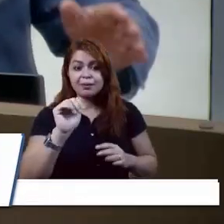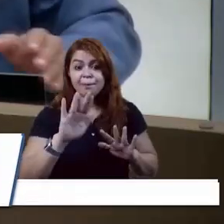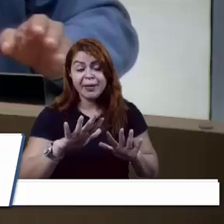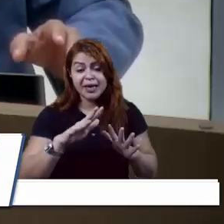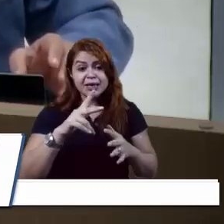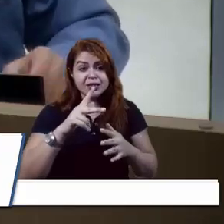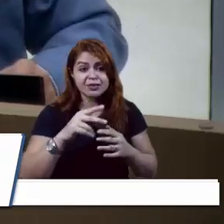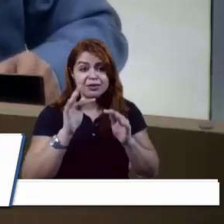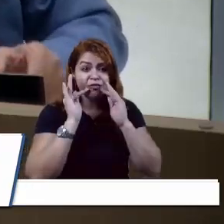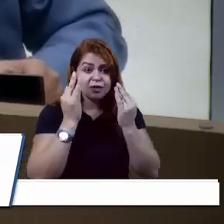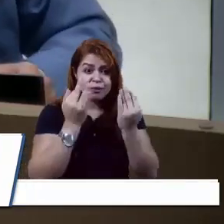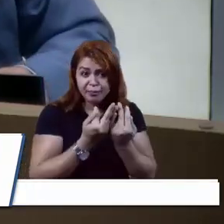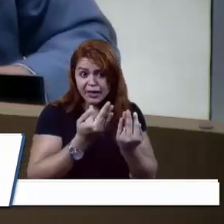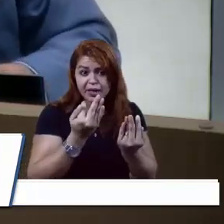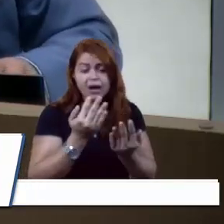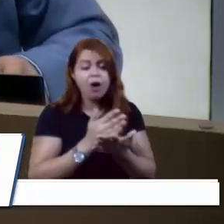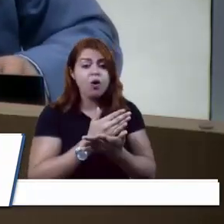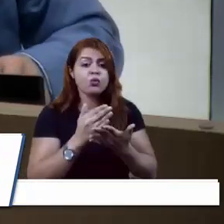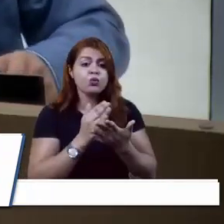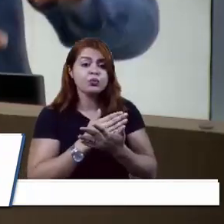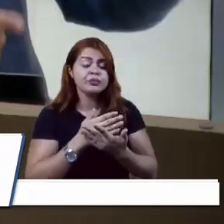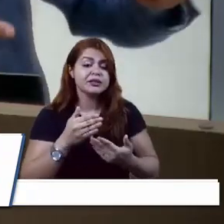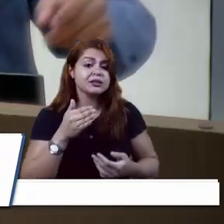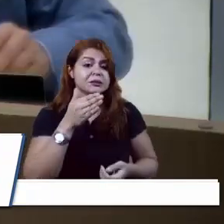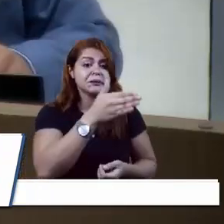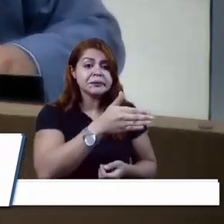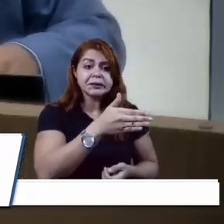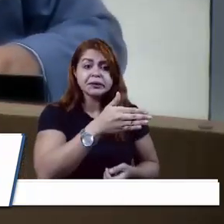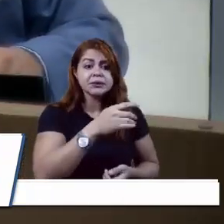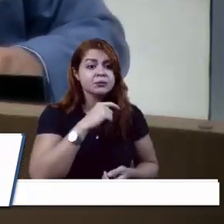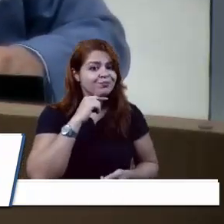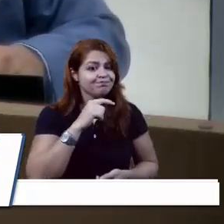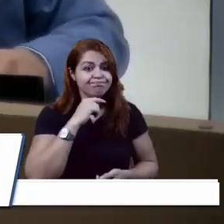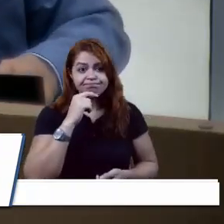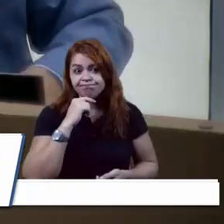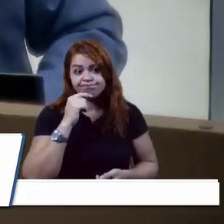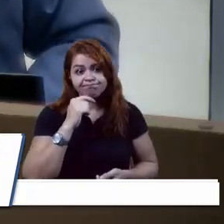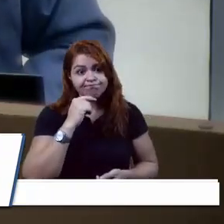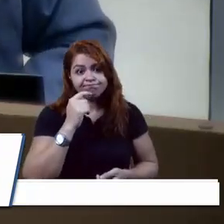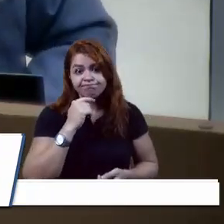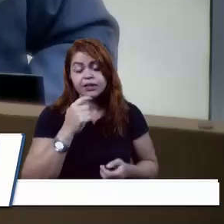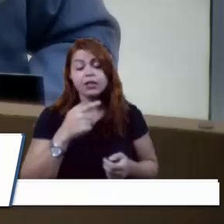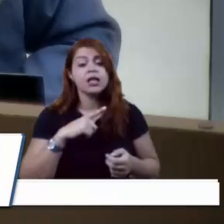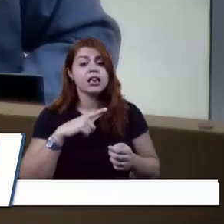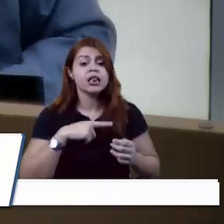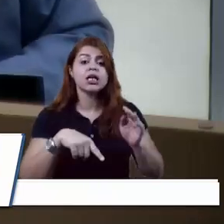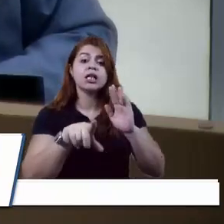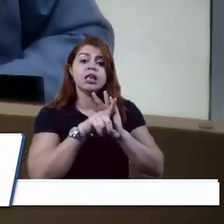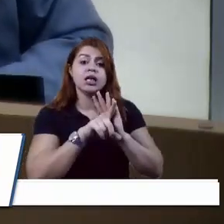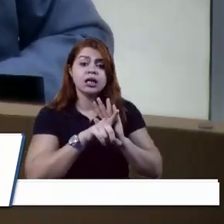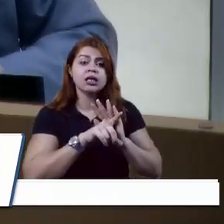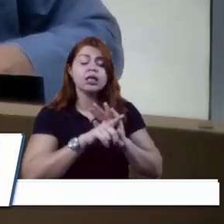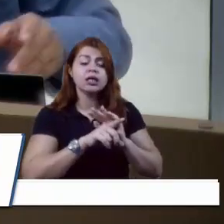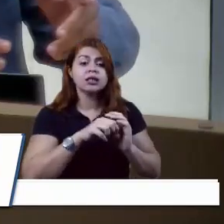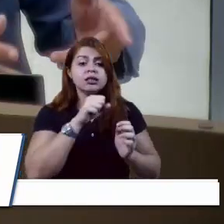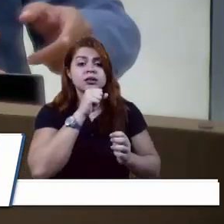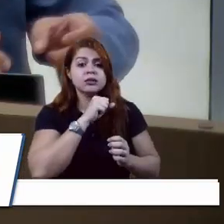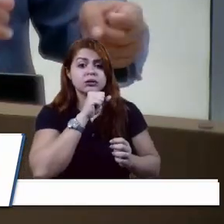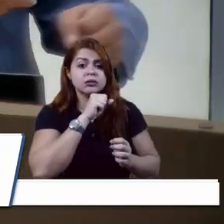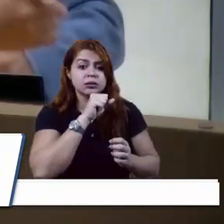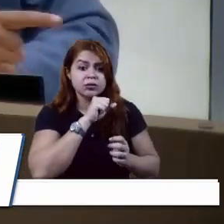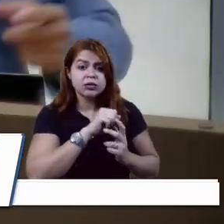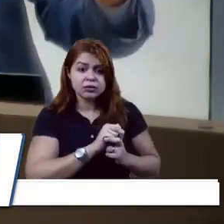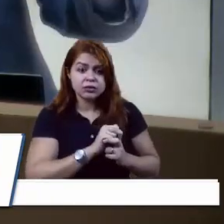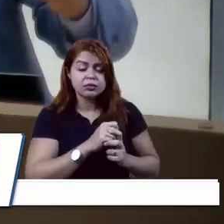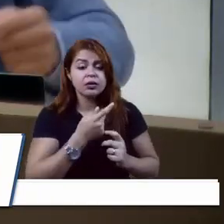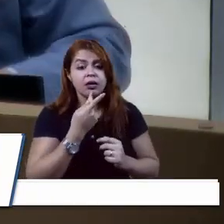Porque tem uma lei do idoso que não pode deixar ele sozinho. E como que a pessoa vai internar fora, né?